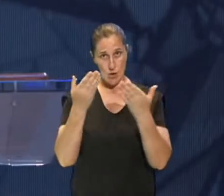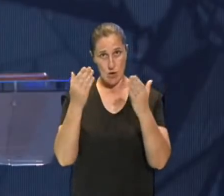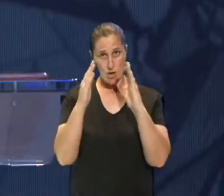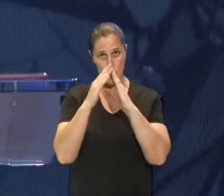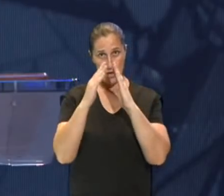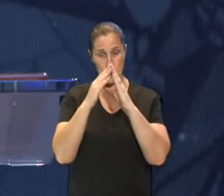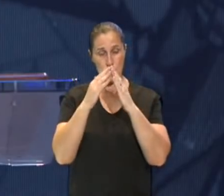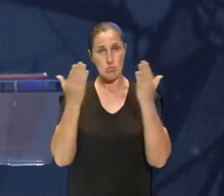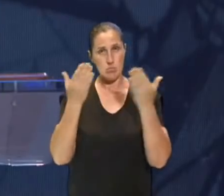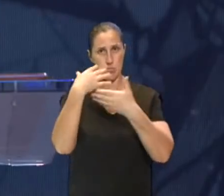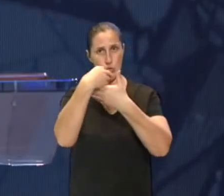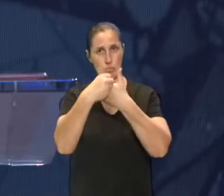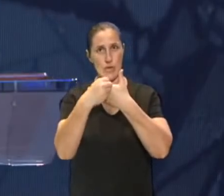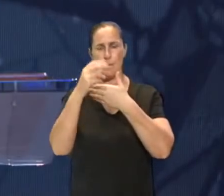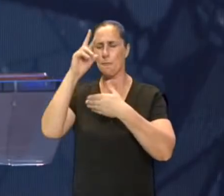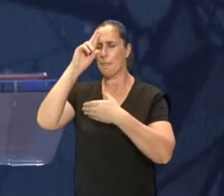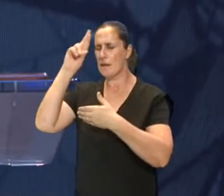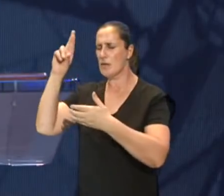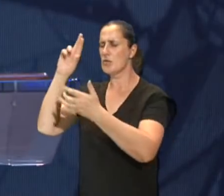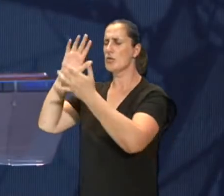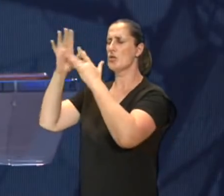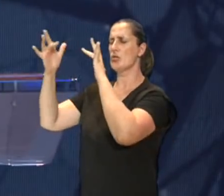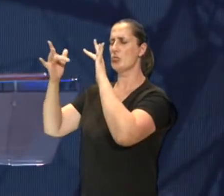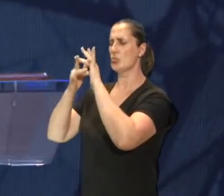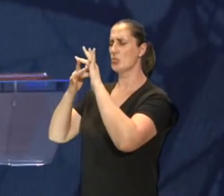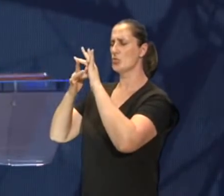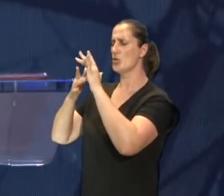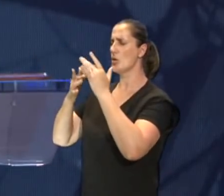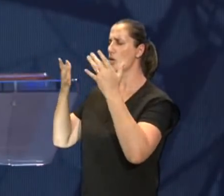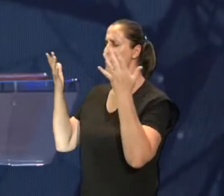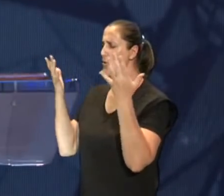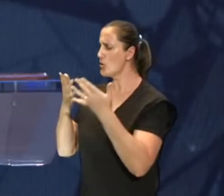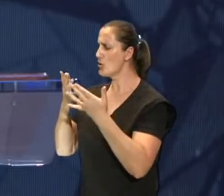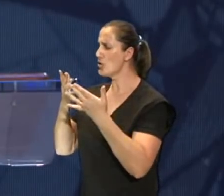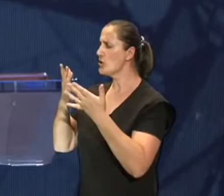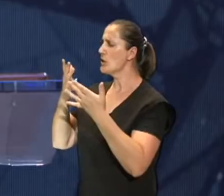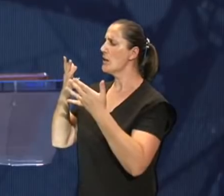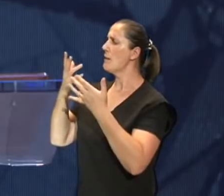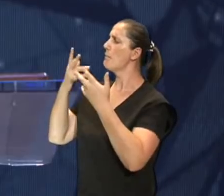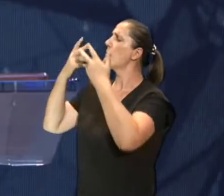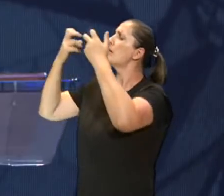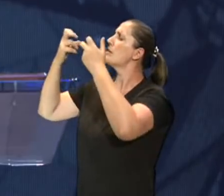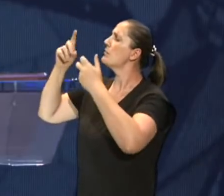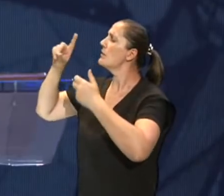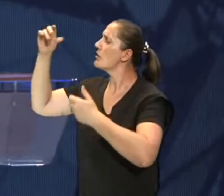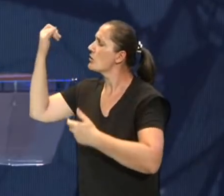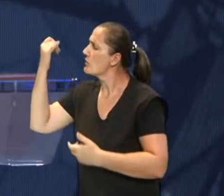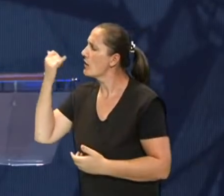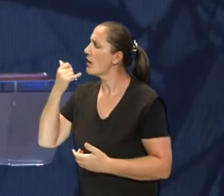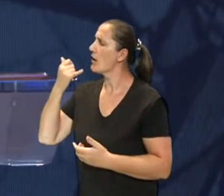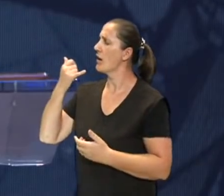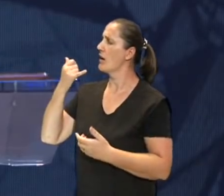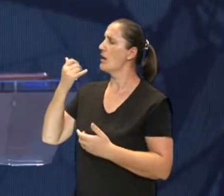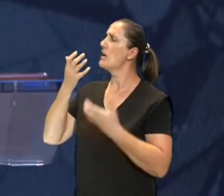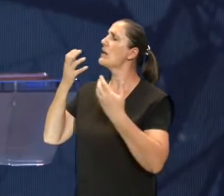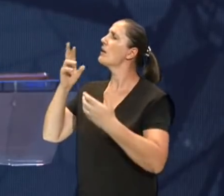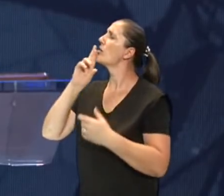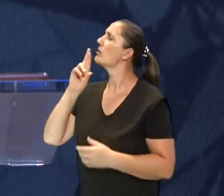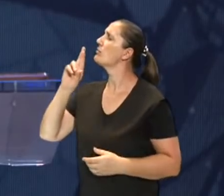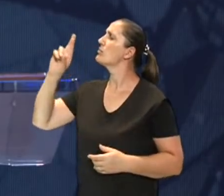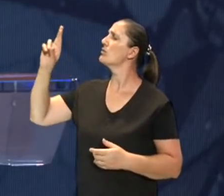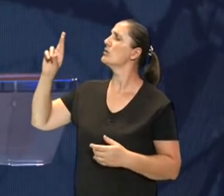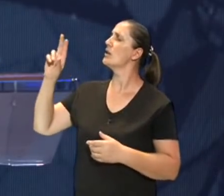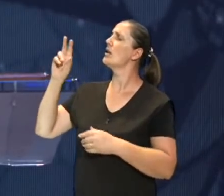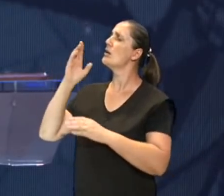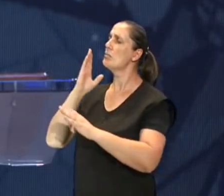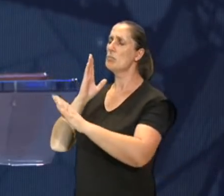tua voz e quero responder. Por isso eu estou te buscando, Senhor, com